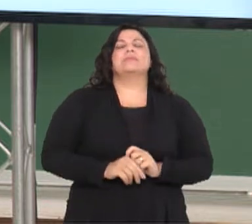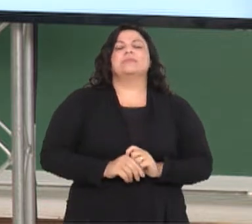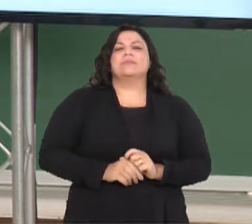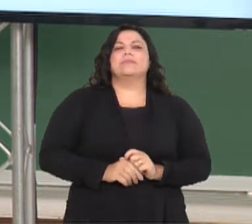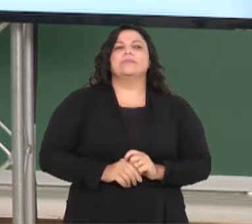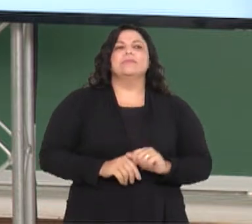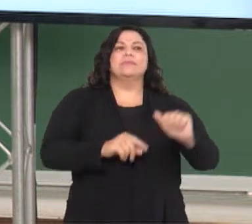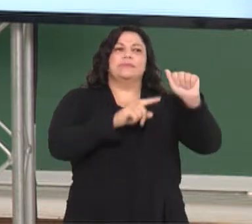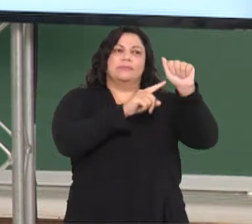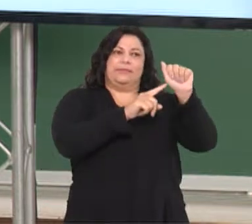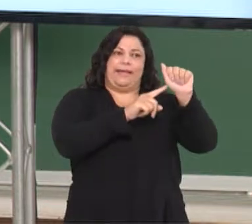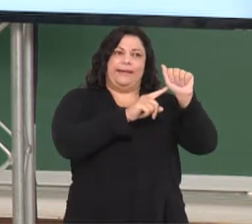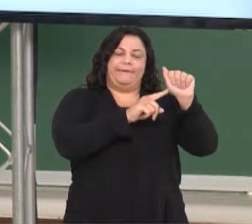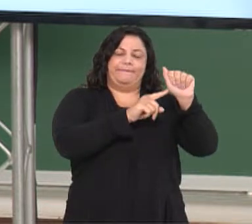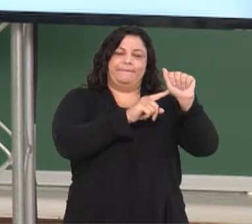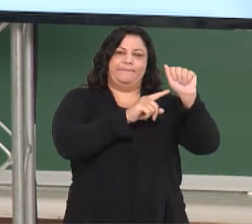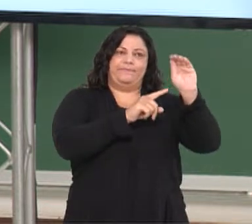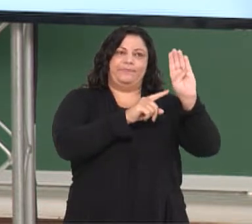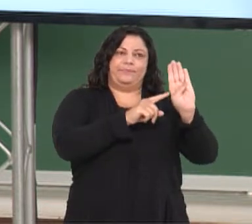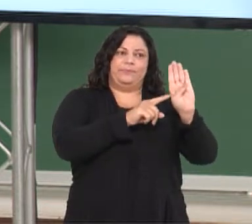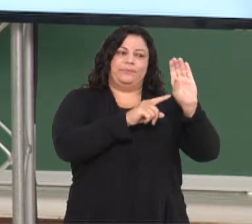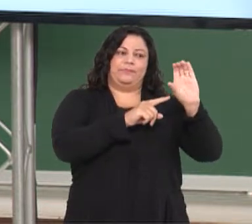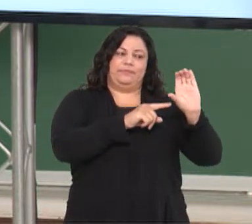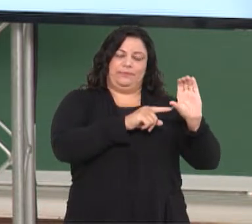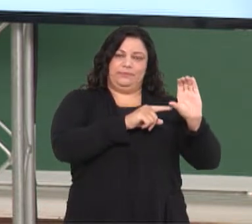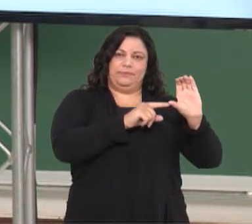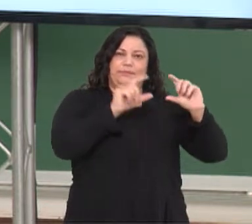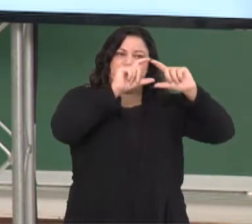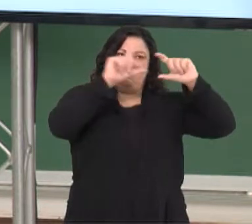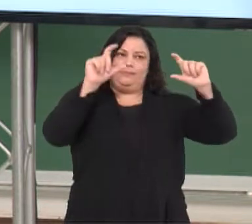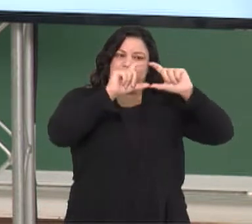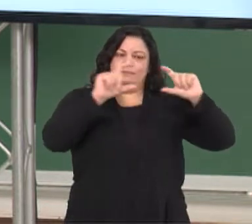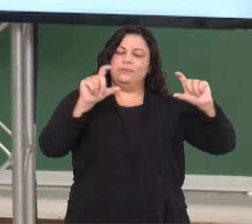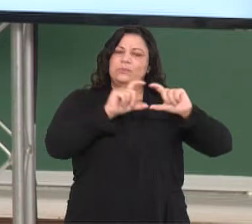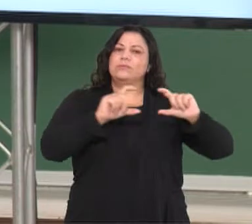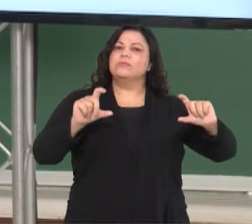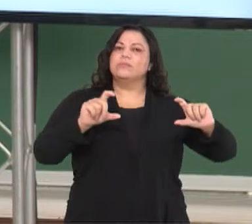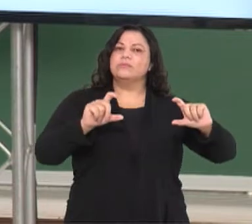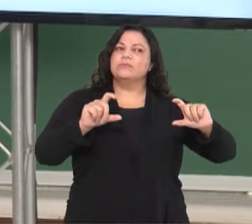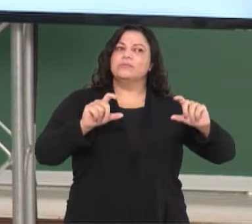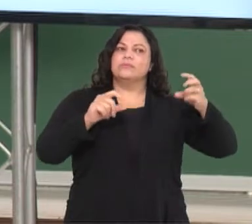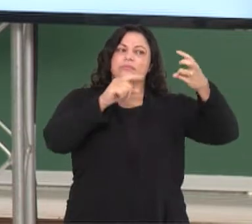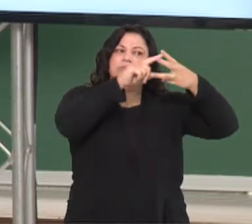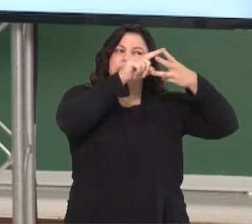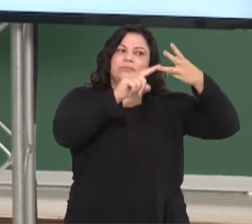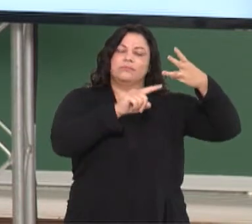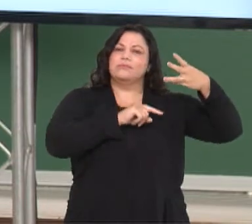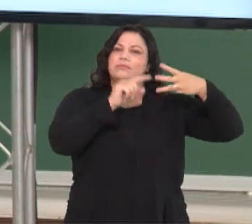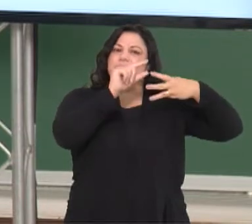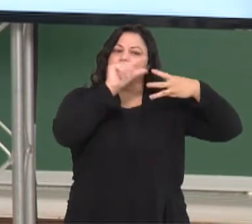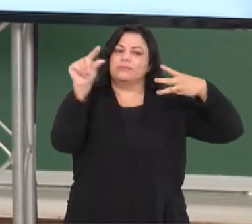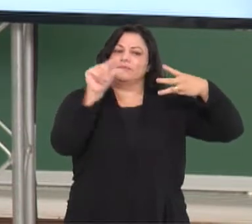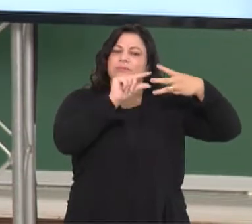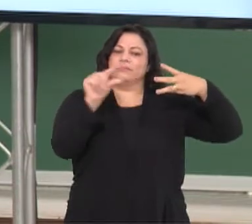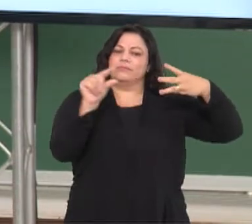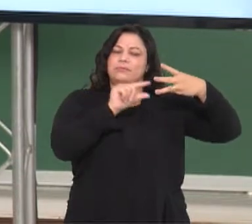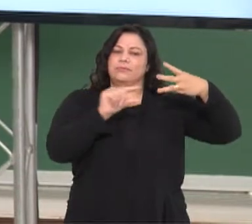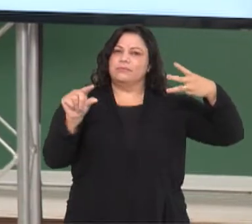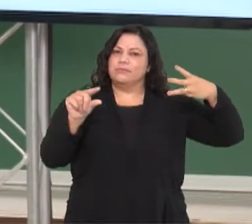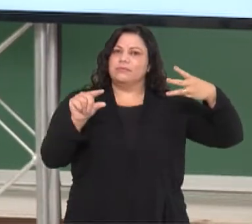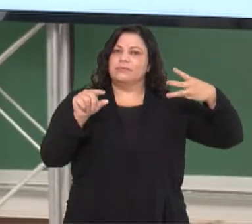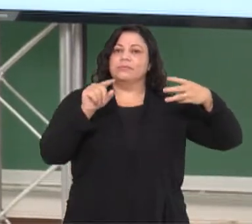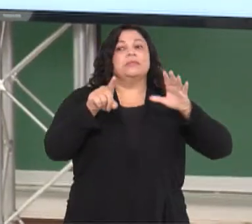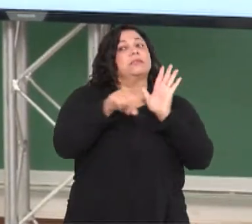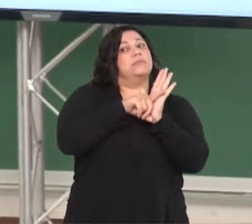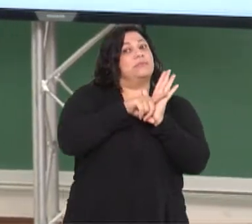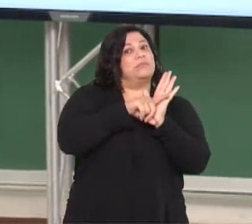h. Polinômios i, j e l. Então, nós temos aqui três estruturas que vocês farão de subtração.